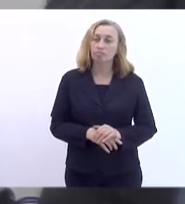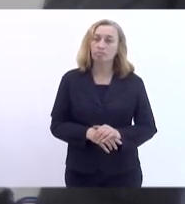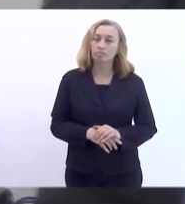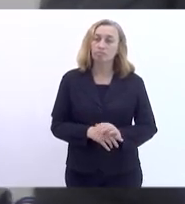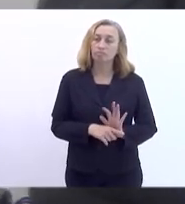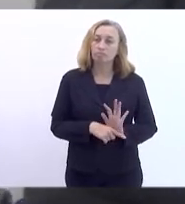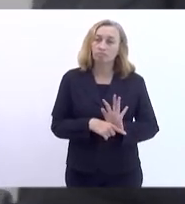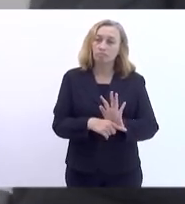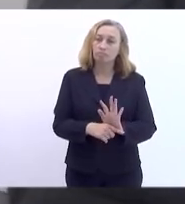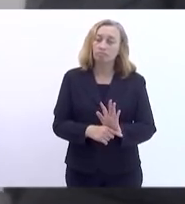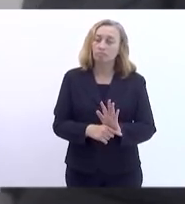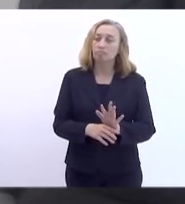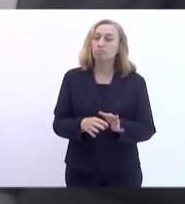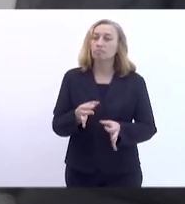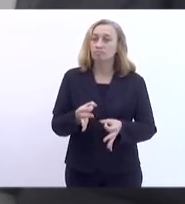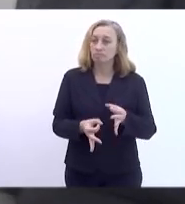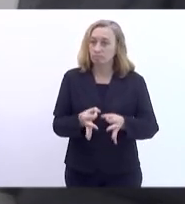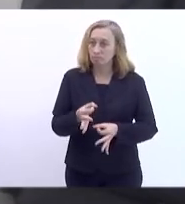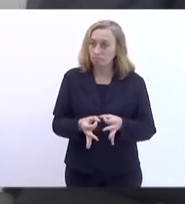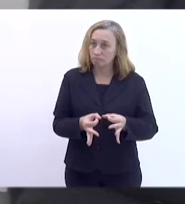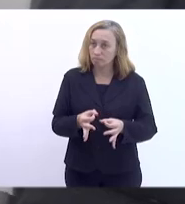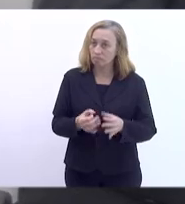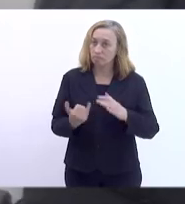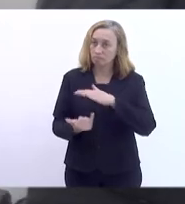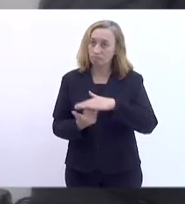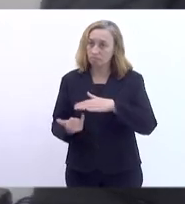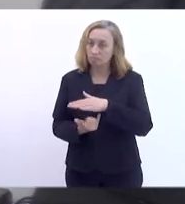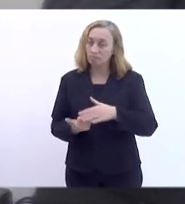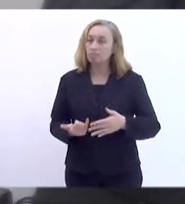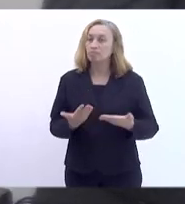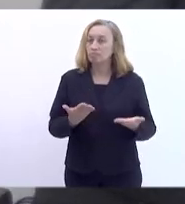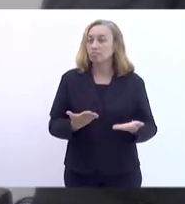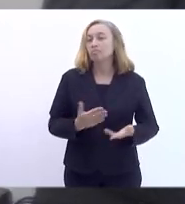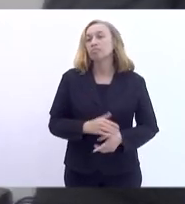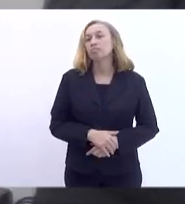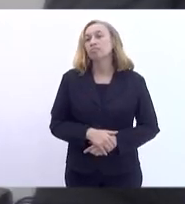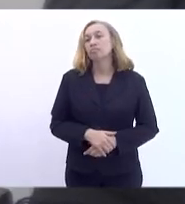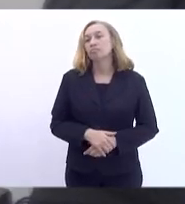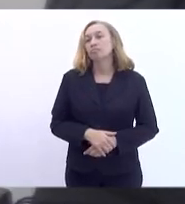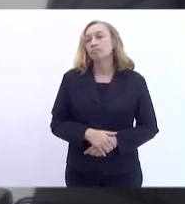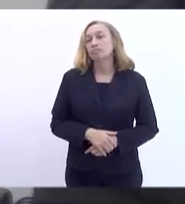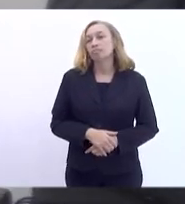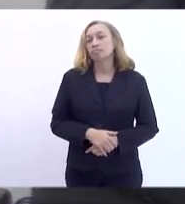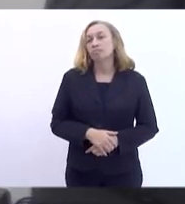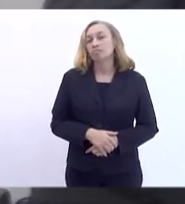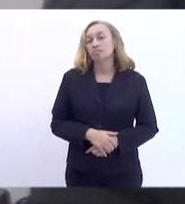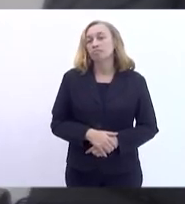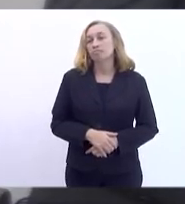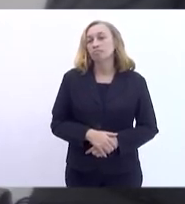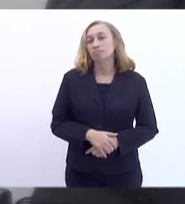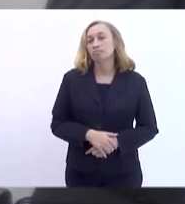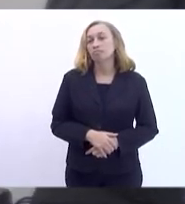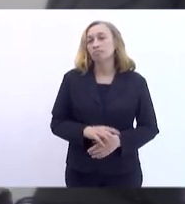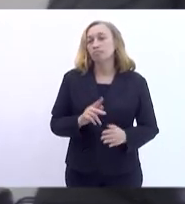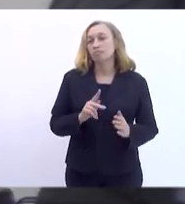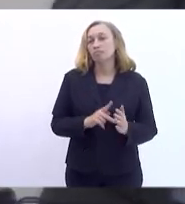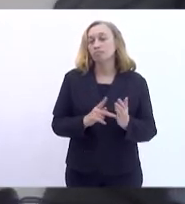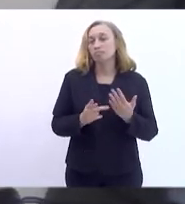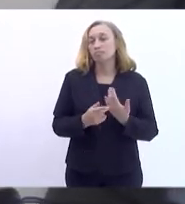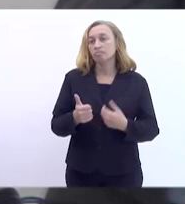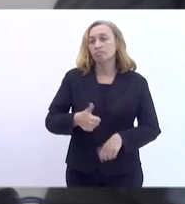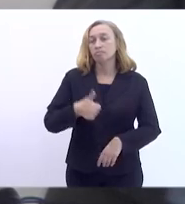é jurídica normalidade institucional desse procedimento é o para usar uma metáfora mais